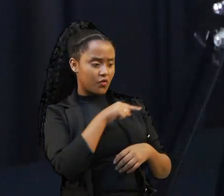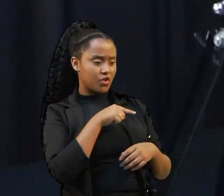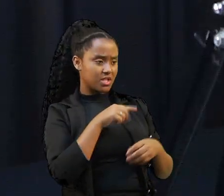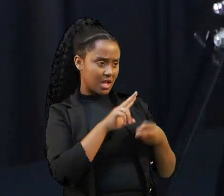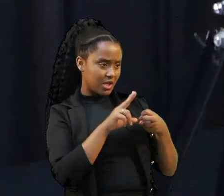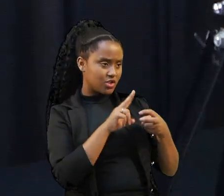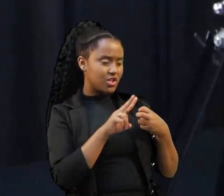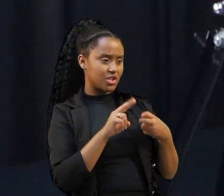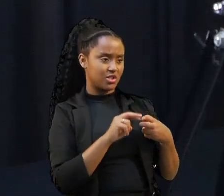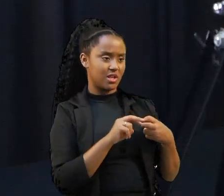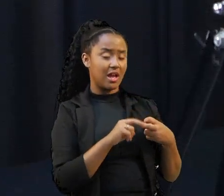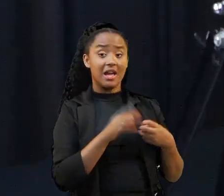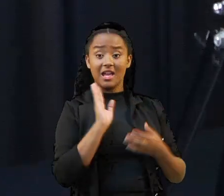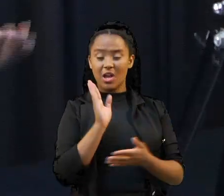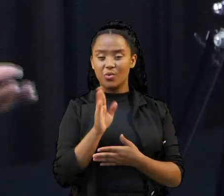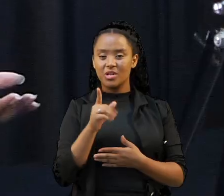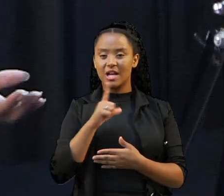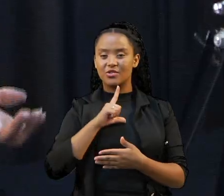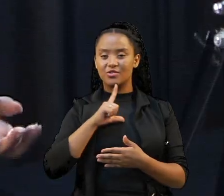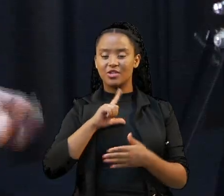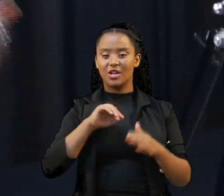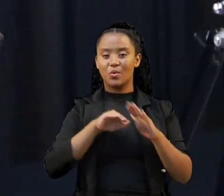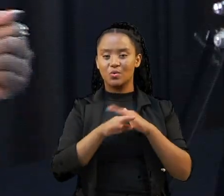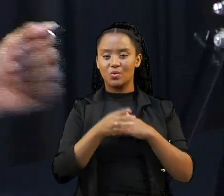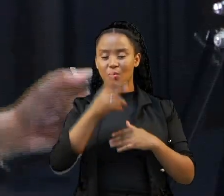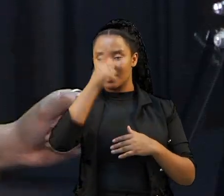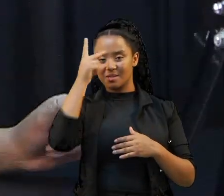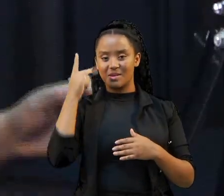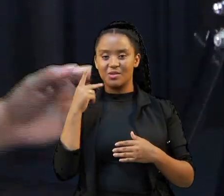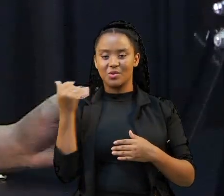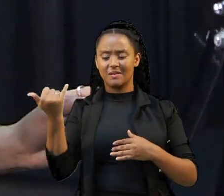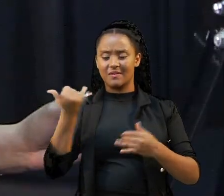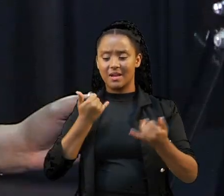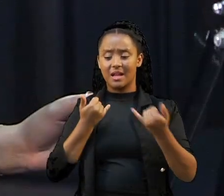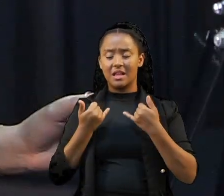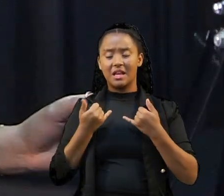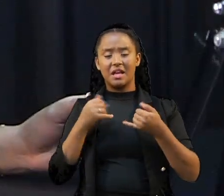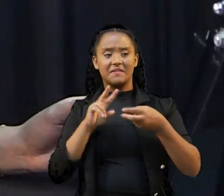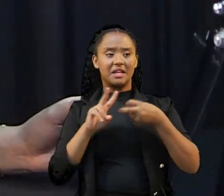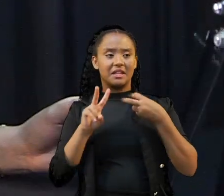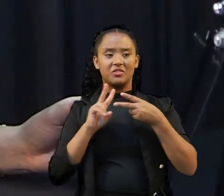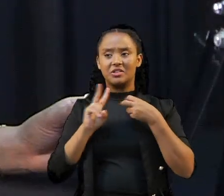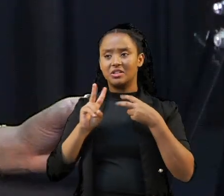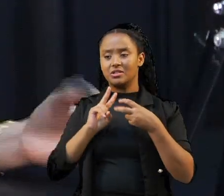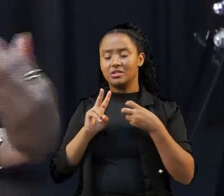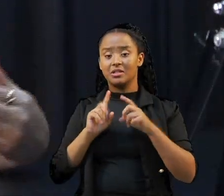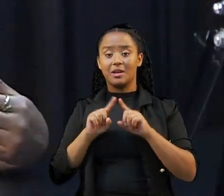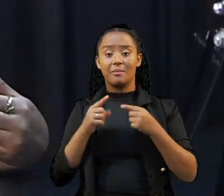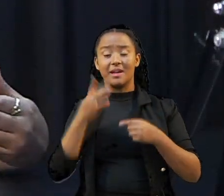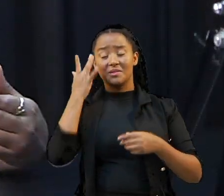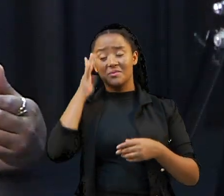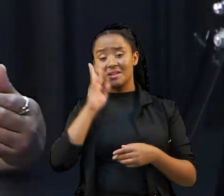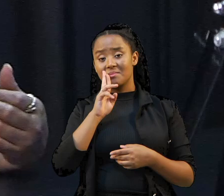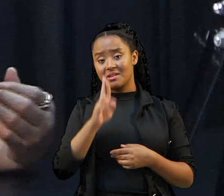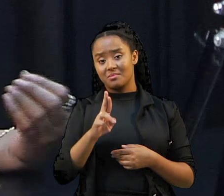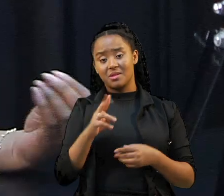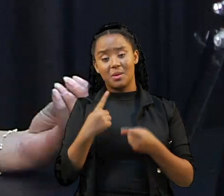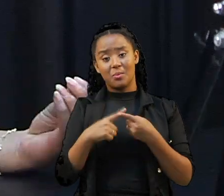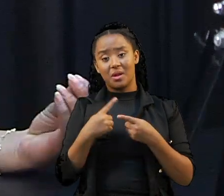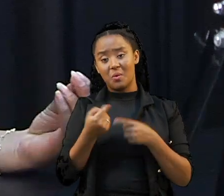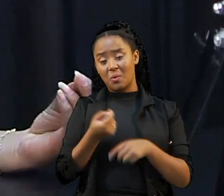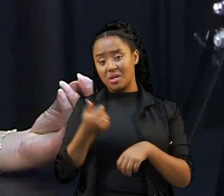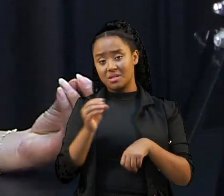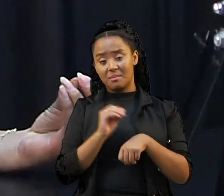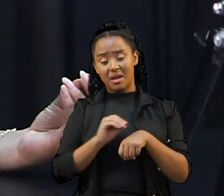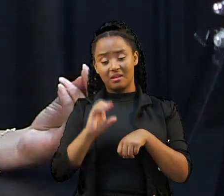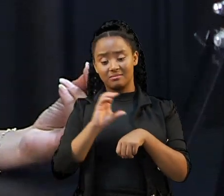questionamento das pessoas, assim, depois que eu saí do Pará, né? Nossa, você é indígena, e eu não sabia o que responder. Porque eu tinha pouco conhecimento, eu ainda era